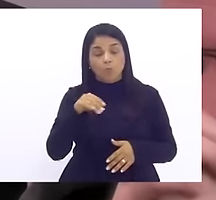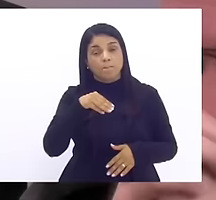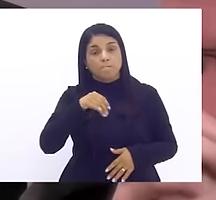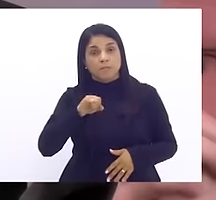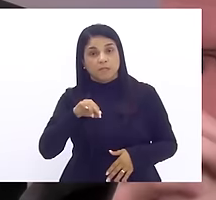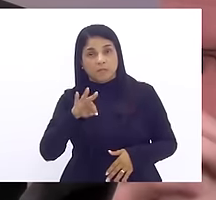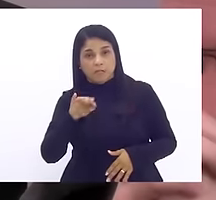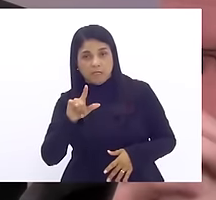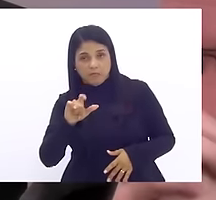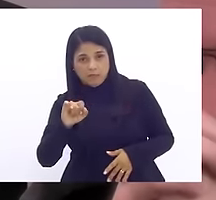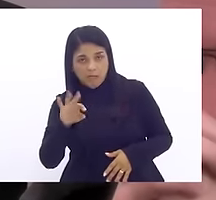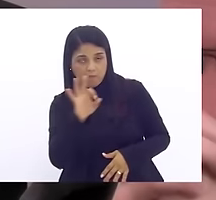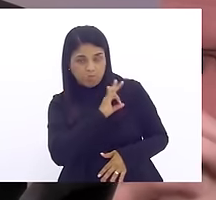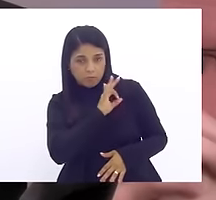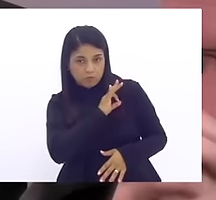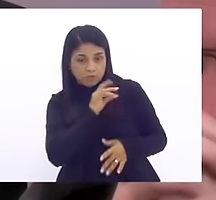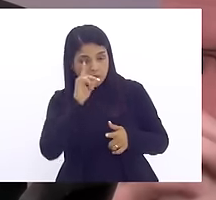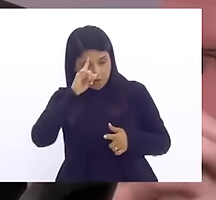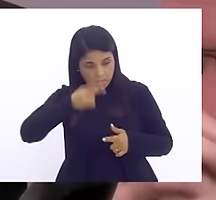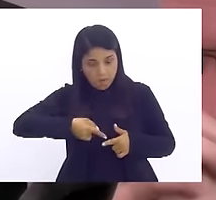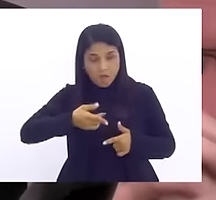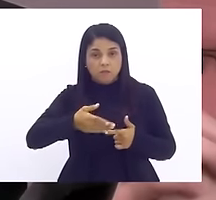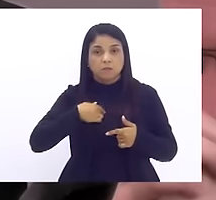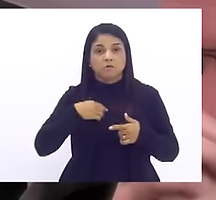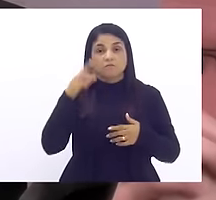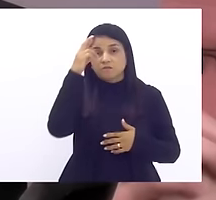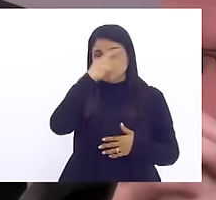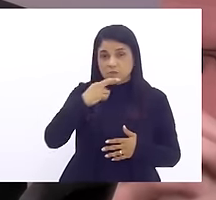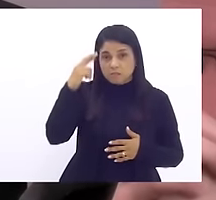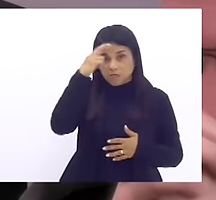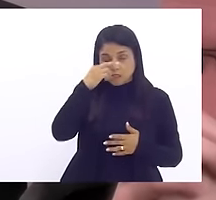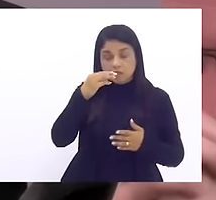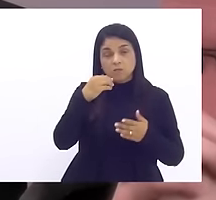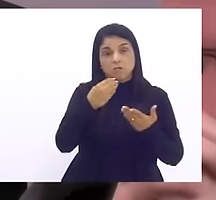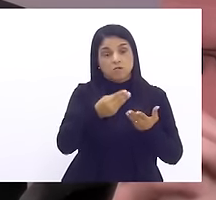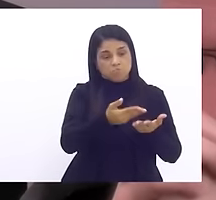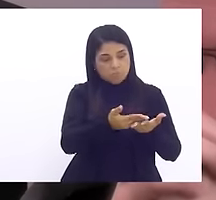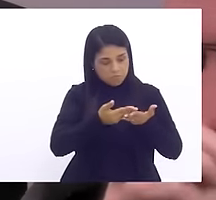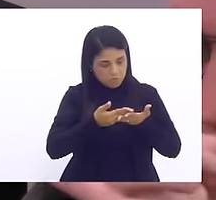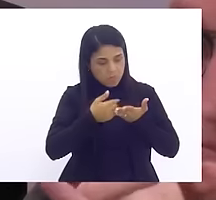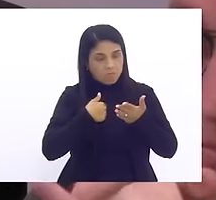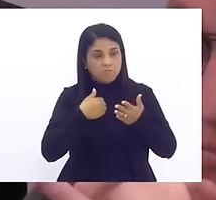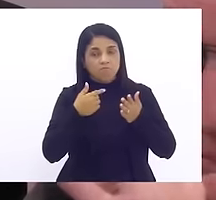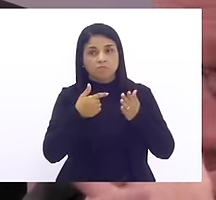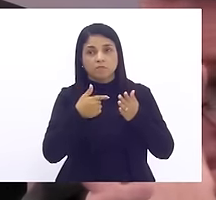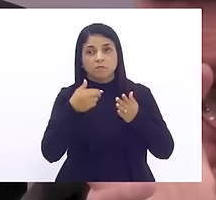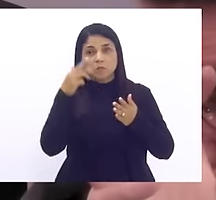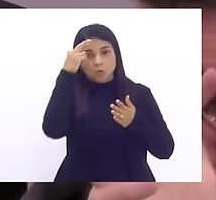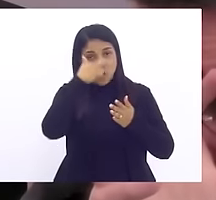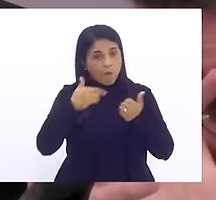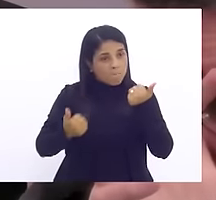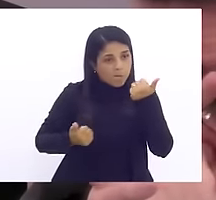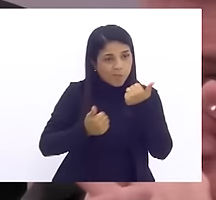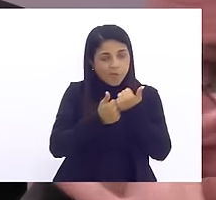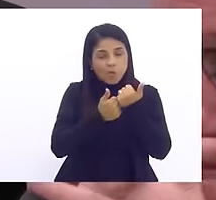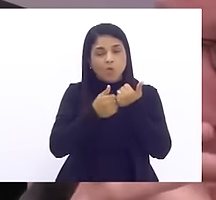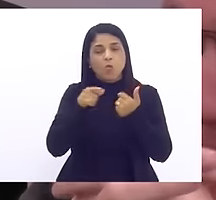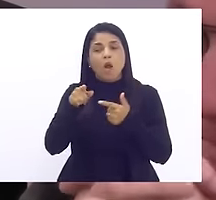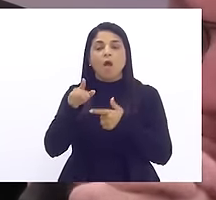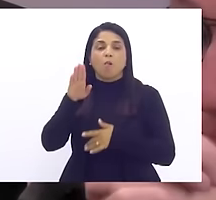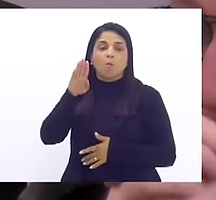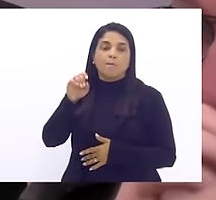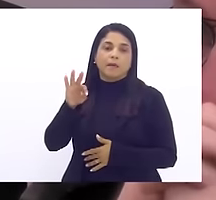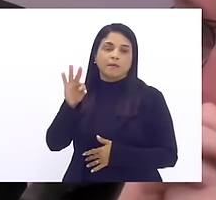eu faço como vocês podem ver em física por mim por mim o apoio a tal Batalhão